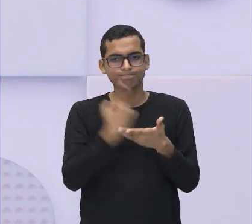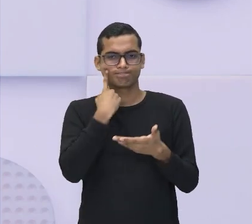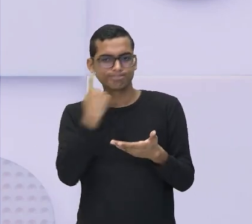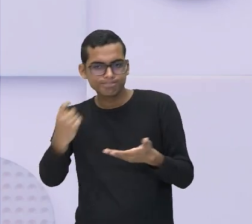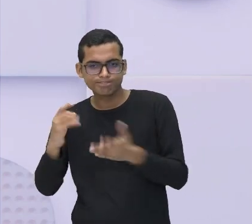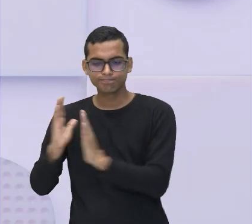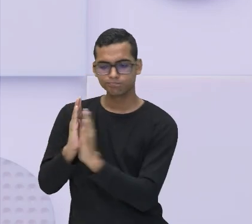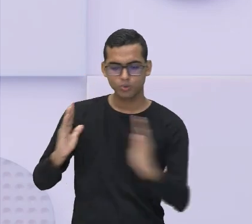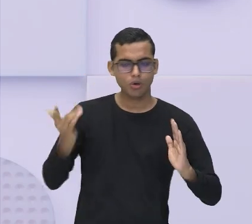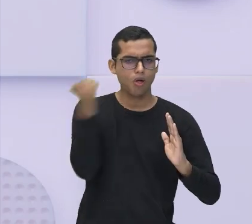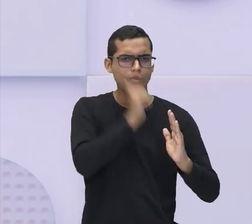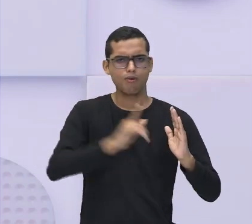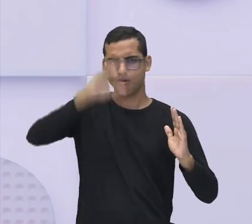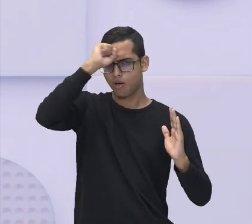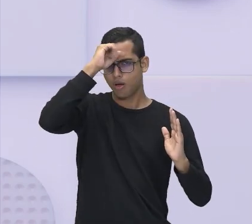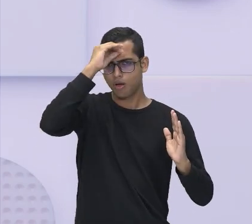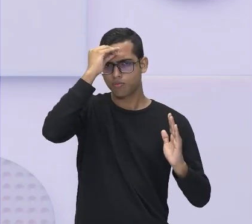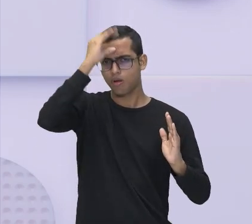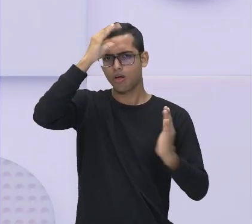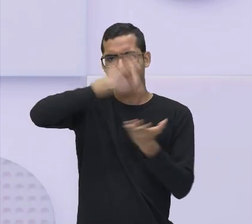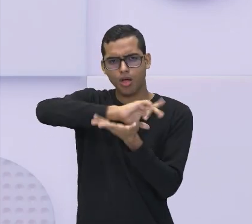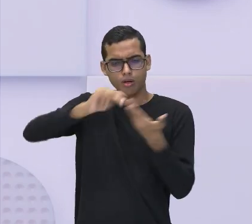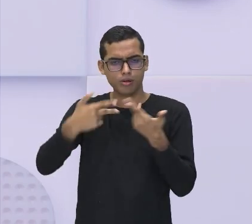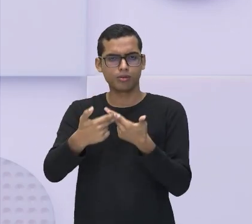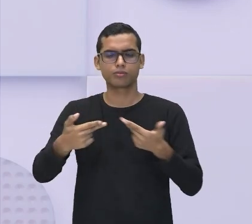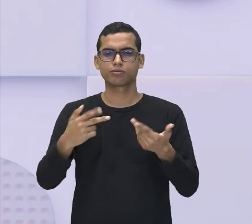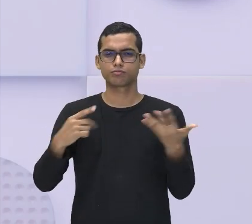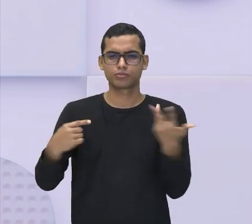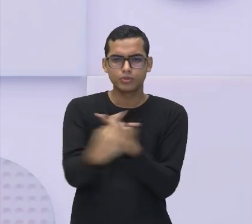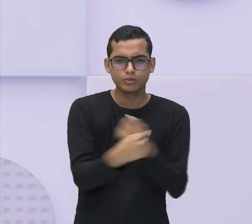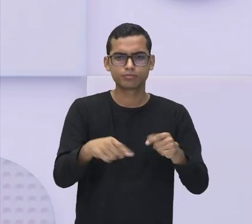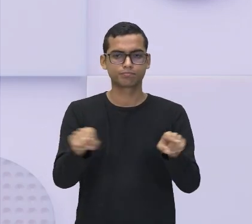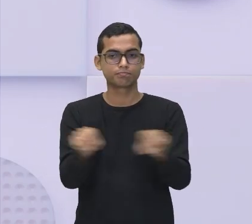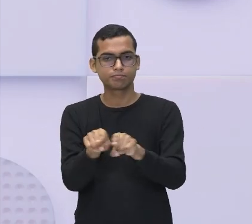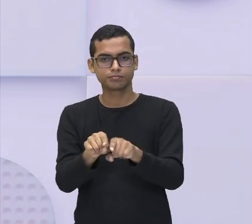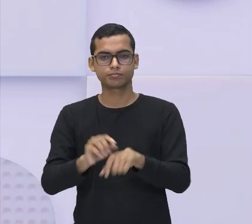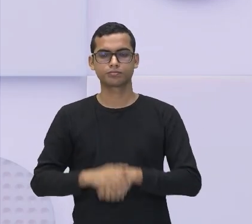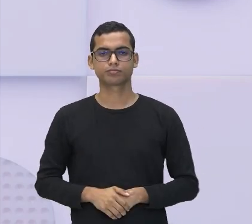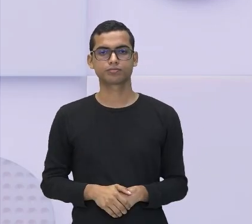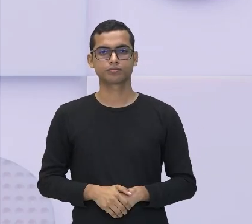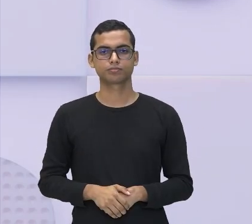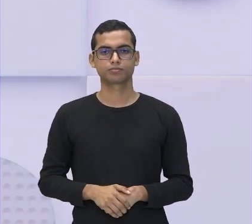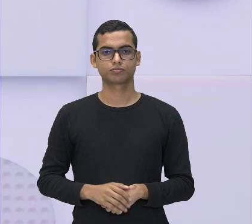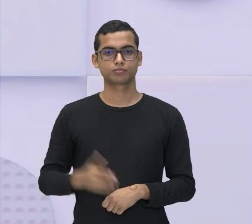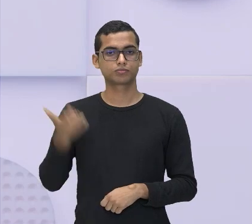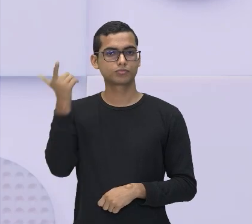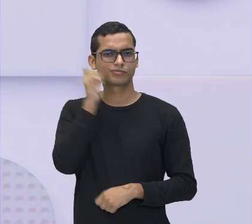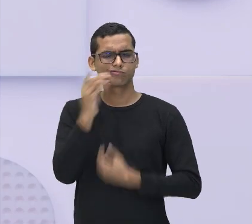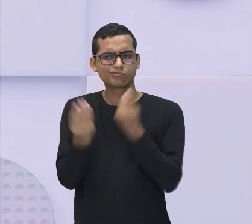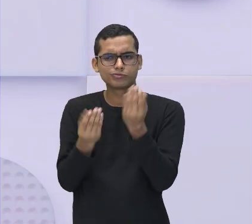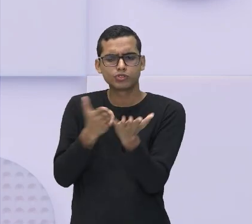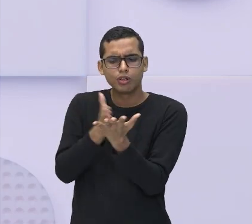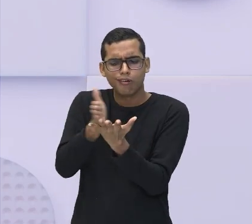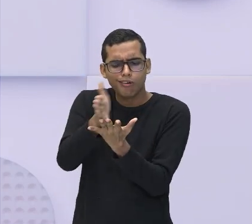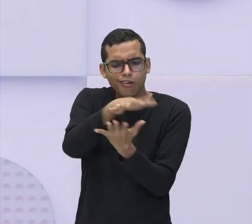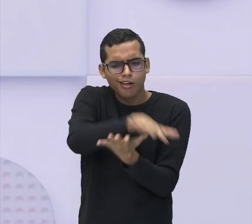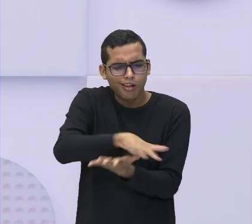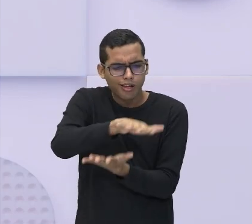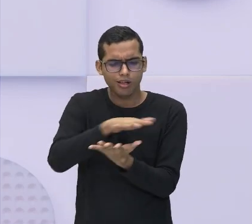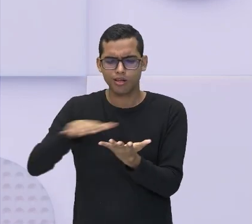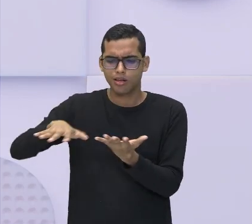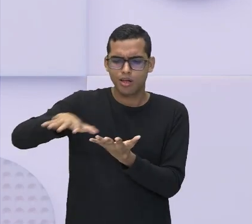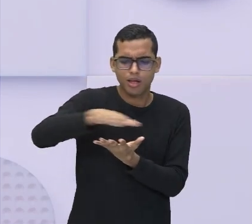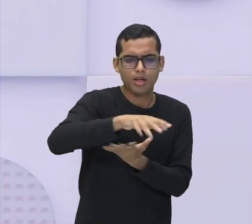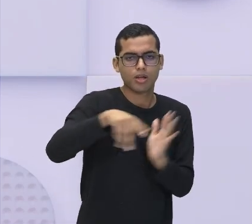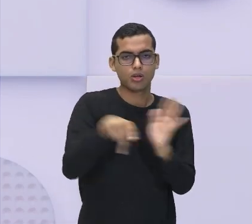interessante. Até aqui nós já vimos o quê? Sobre a dimensão da existência humana, sobre o que essa existência tem a ver com a